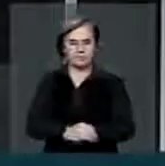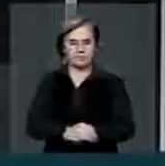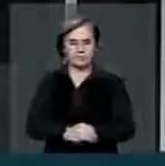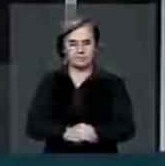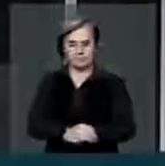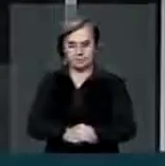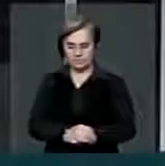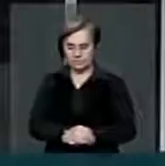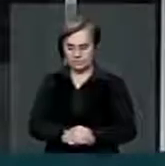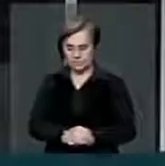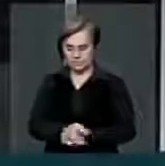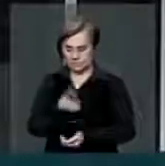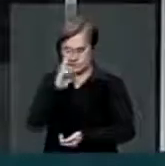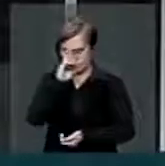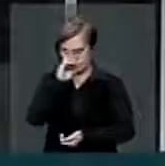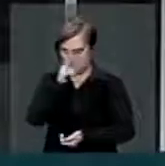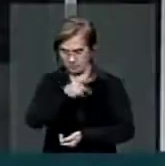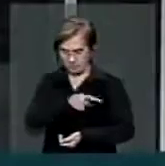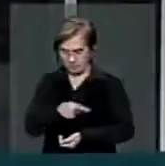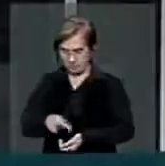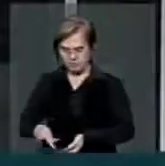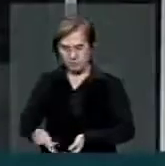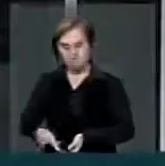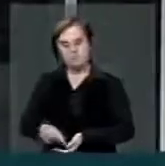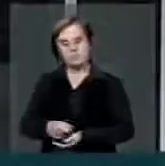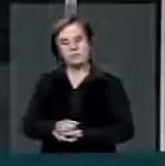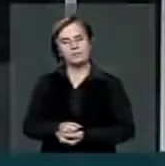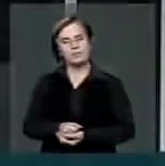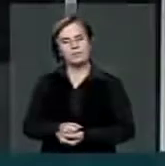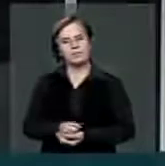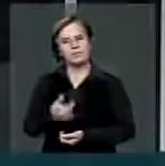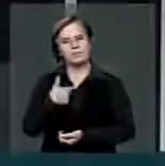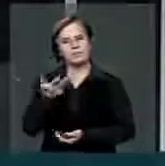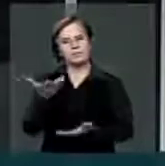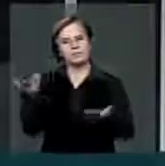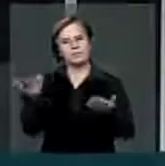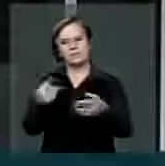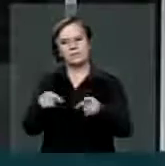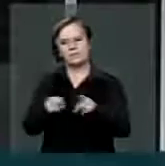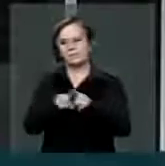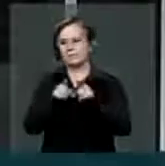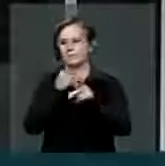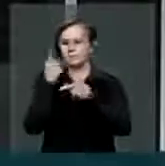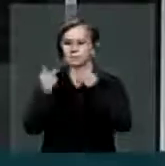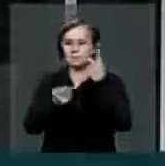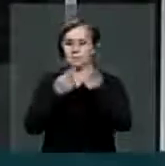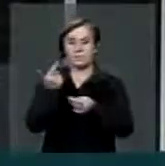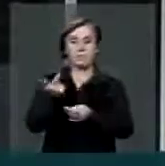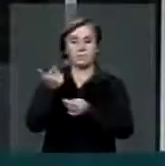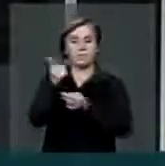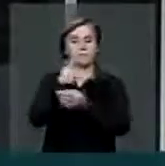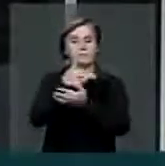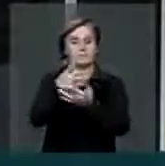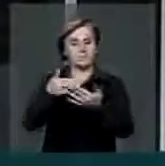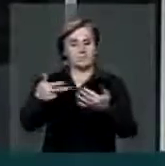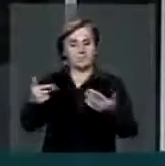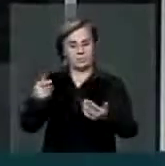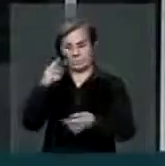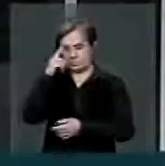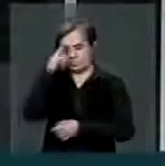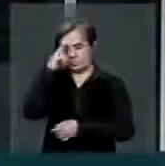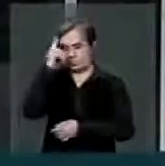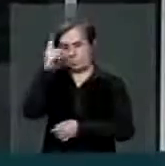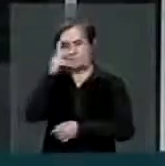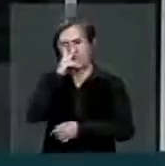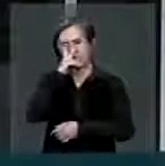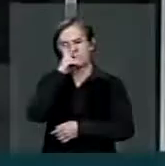Senhor presidente, quero também aqui destacar uma outra iniciativa que considero